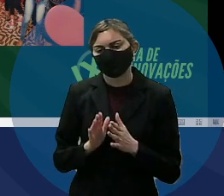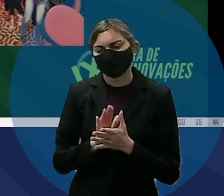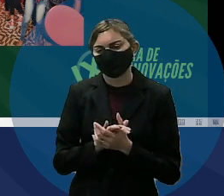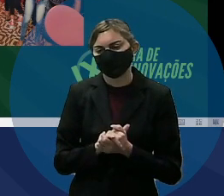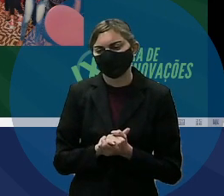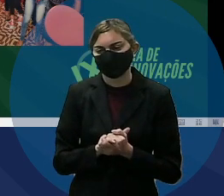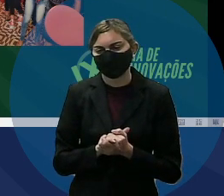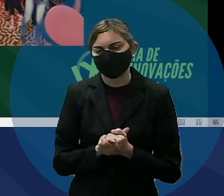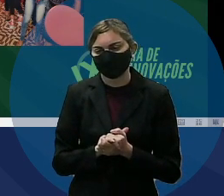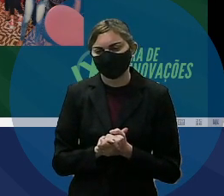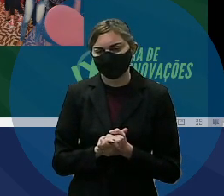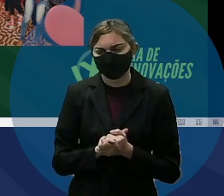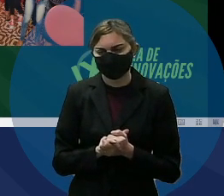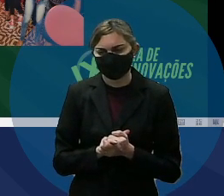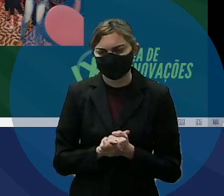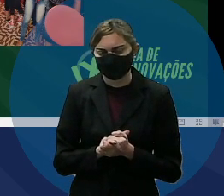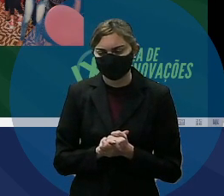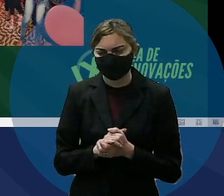volta um slide, por favor.